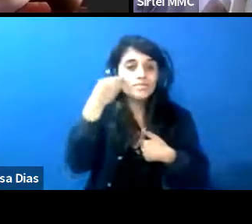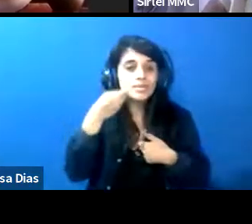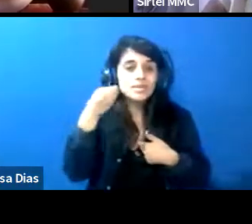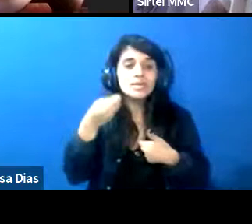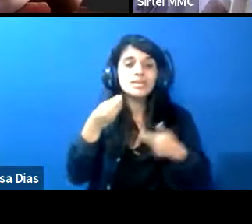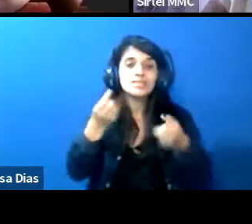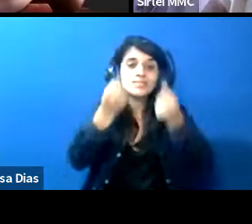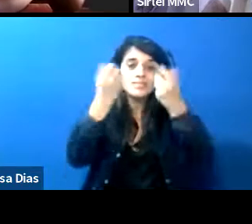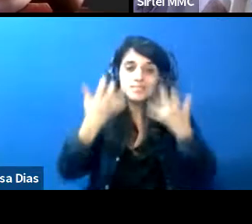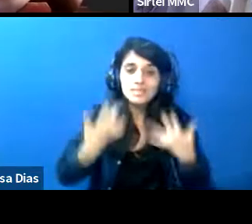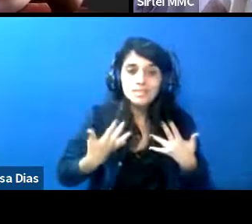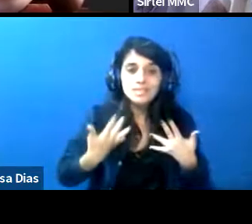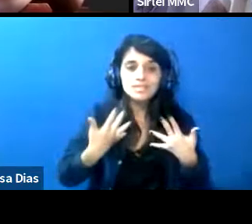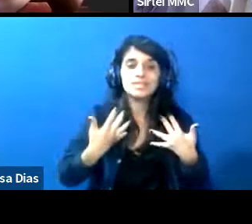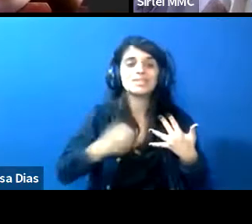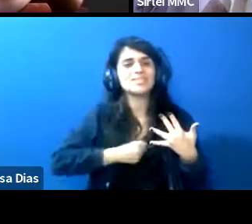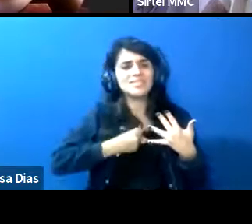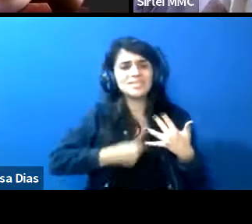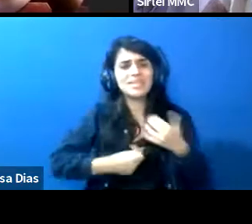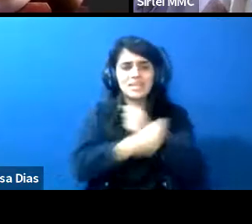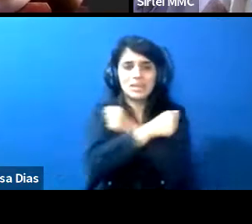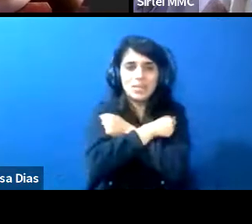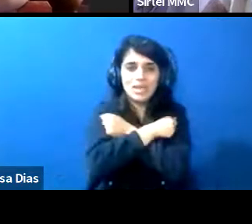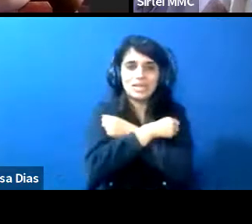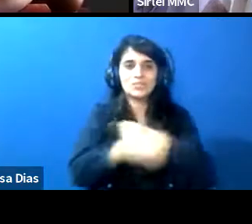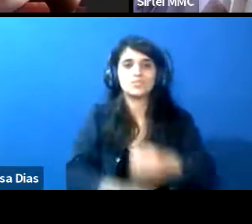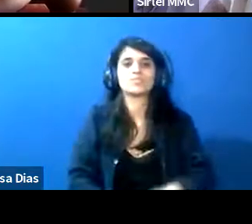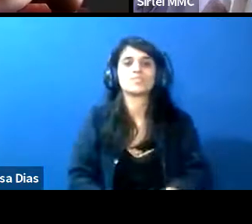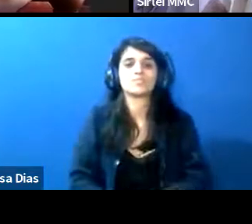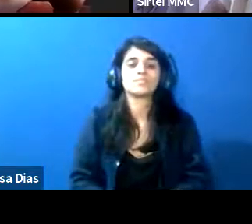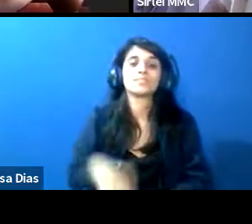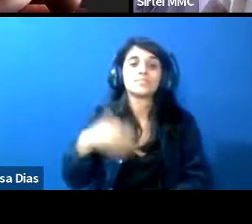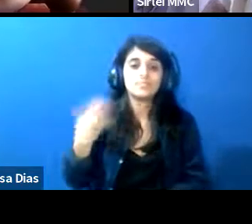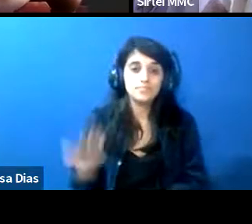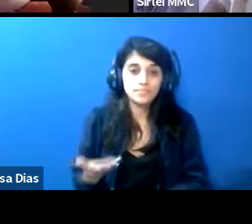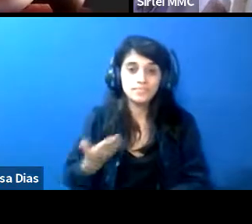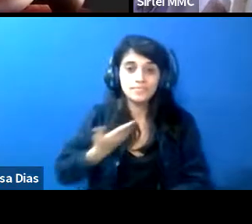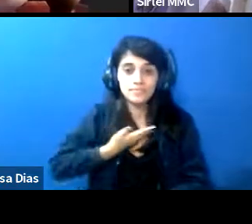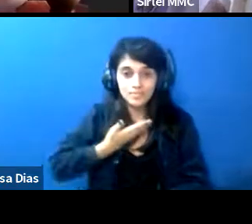dar um abraço. Leia, contigo, companheira.